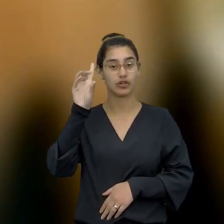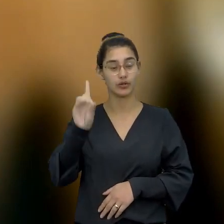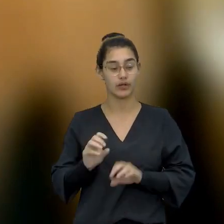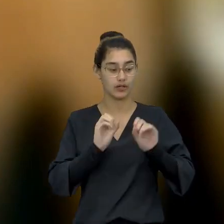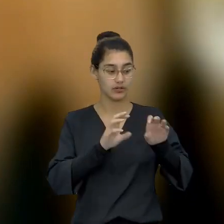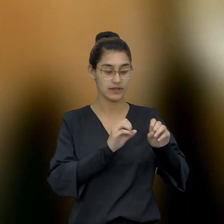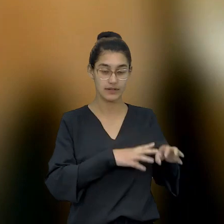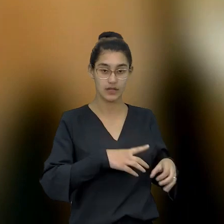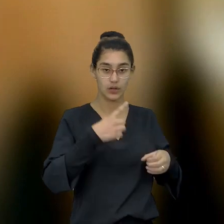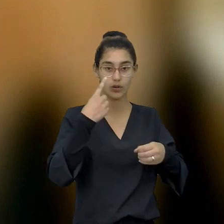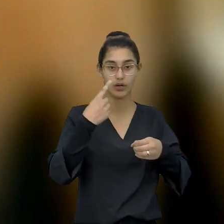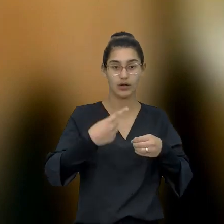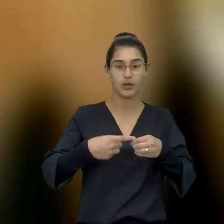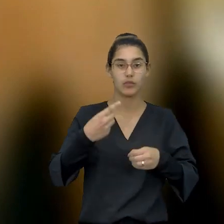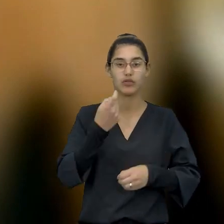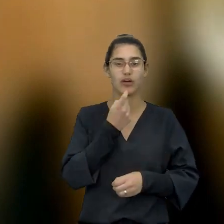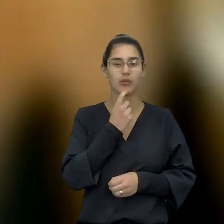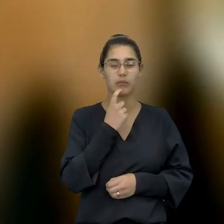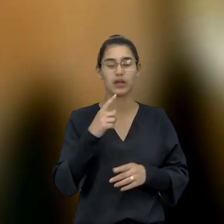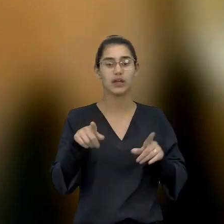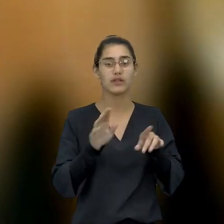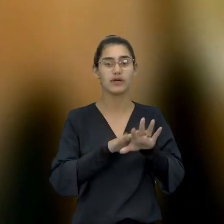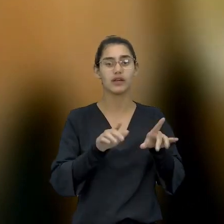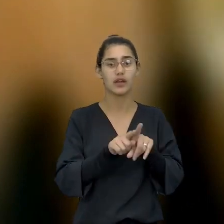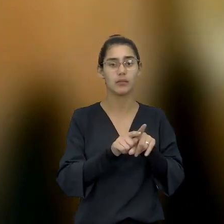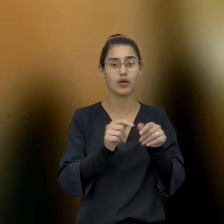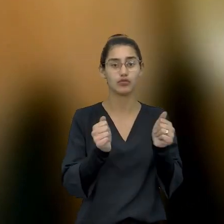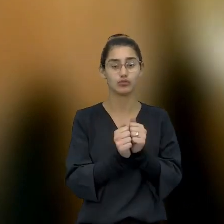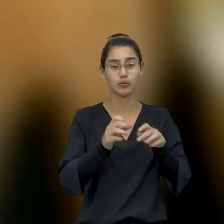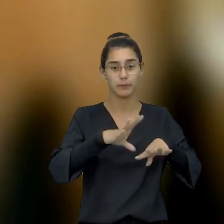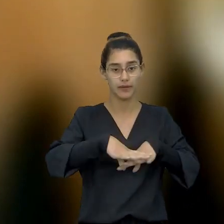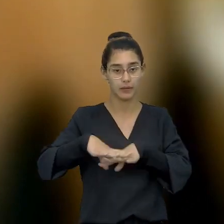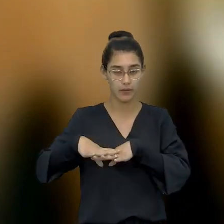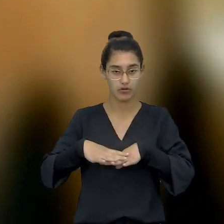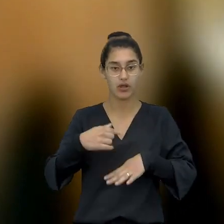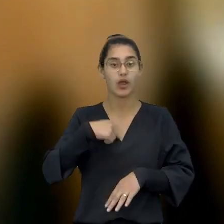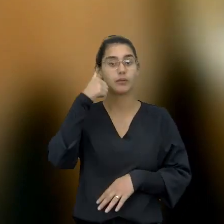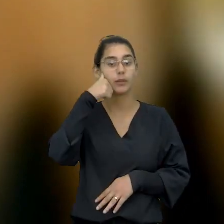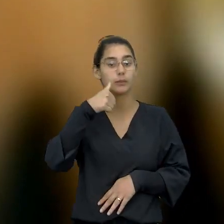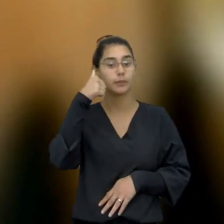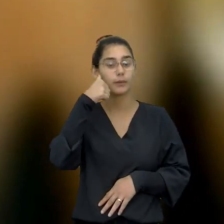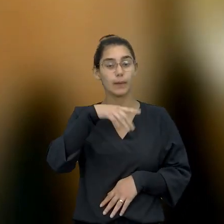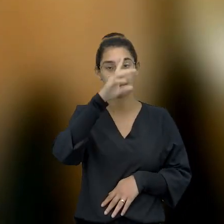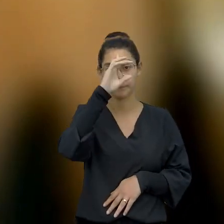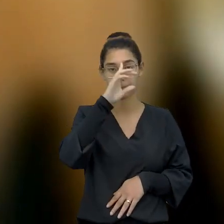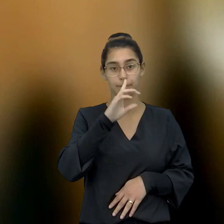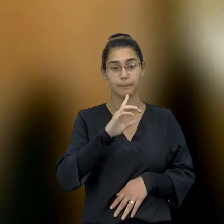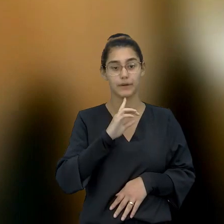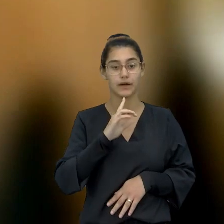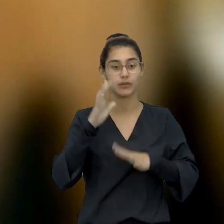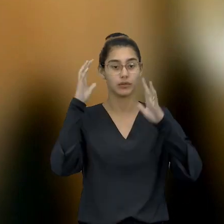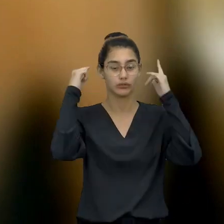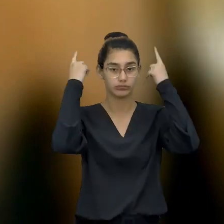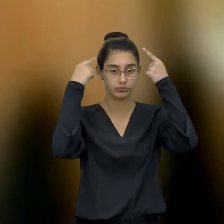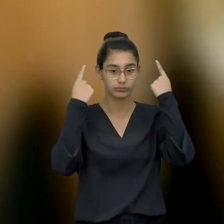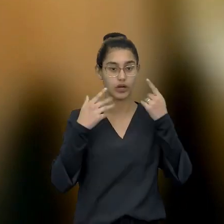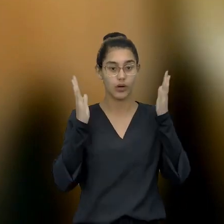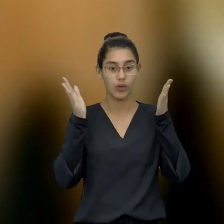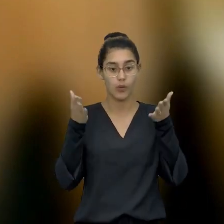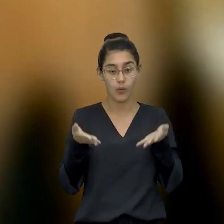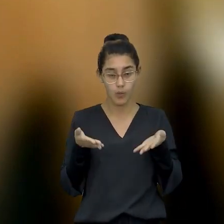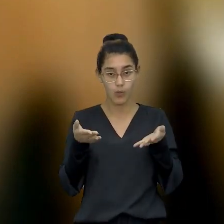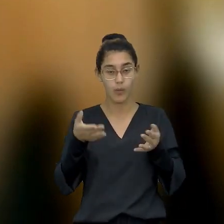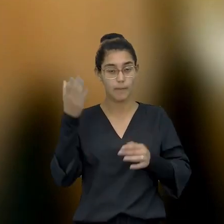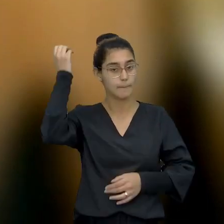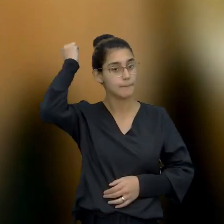Ensino Campinas Oeste e atuo nas ações de matemática. Sou uma mulher de pele parda, cabelos encaracolados, hoje eles